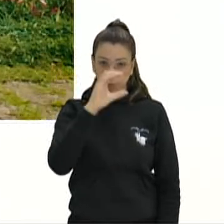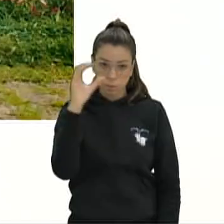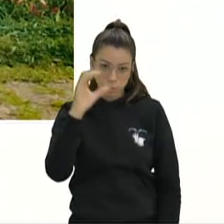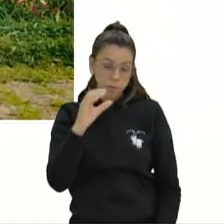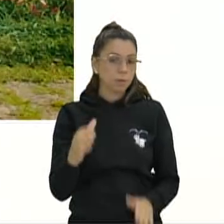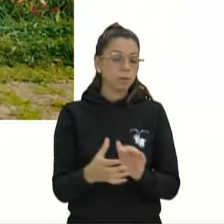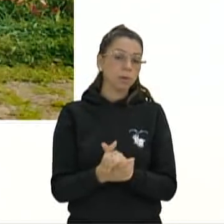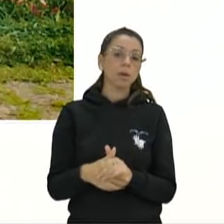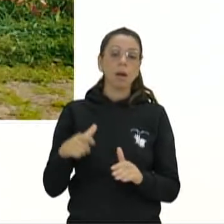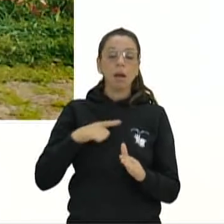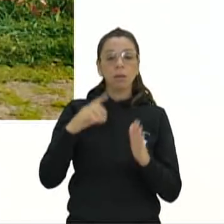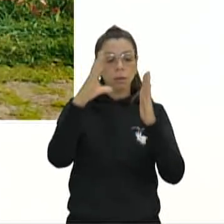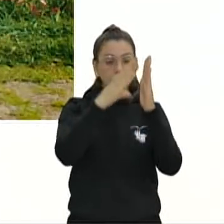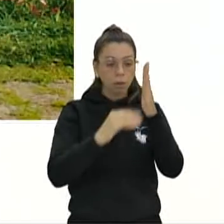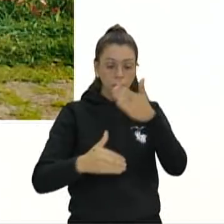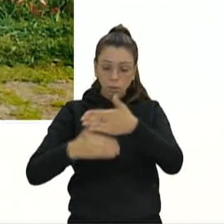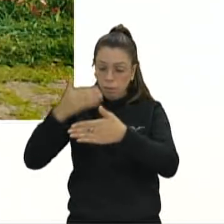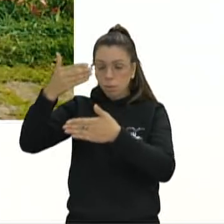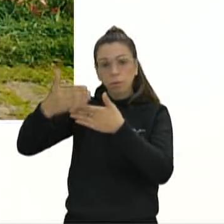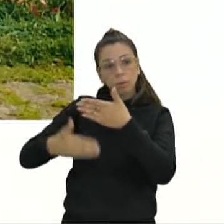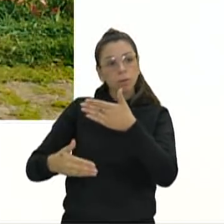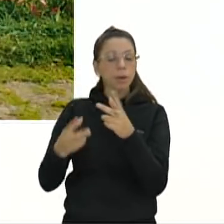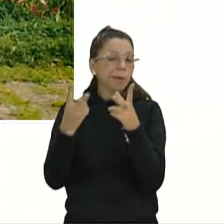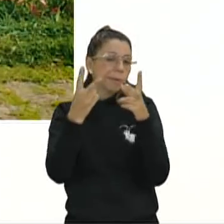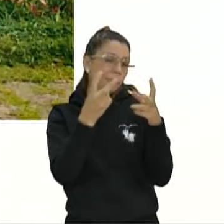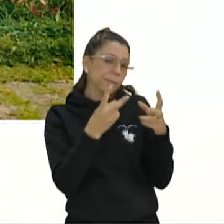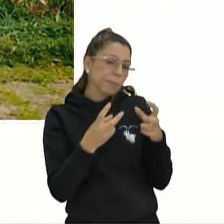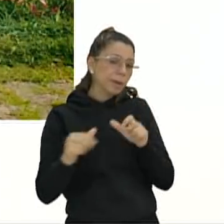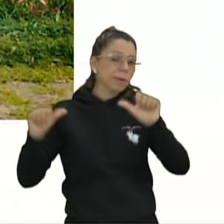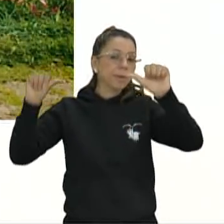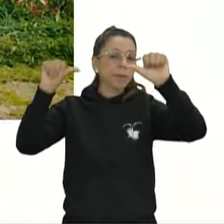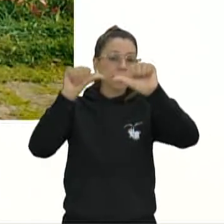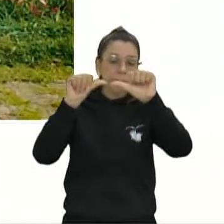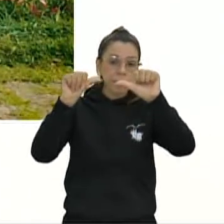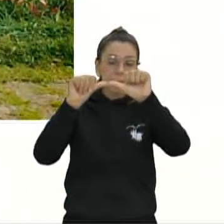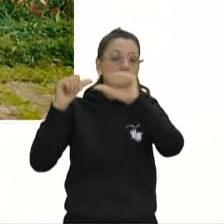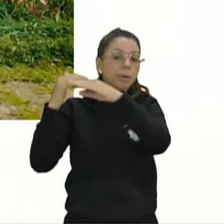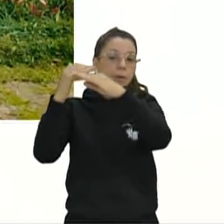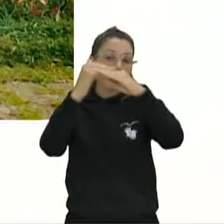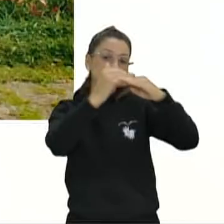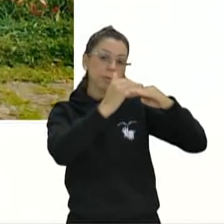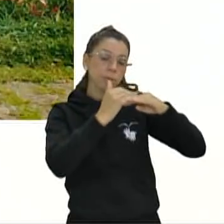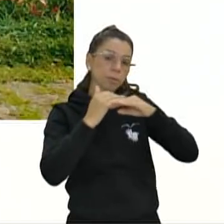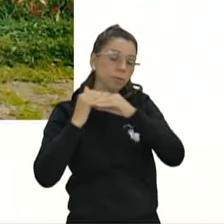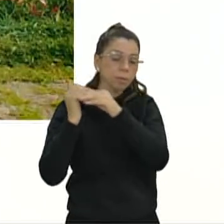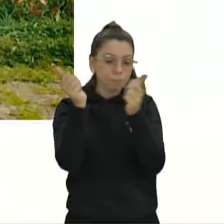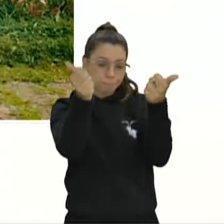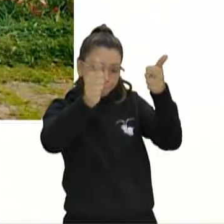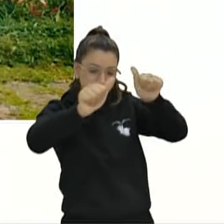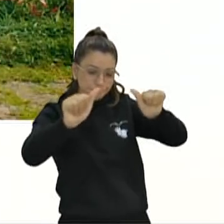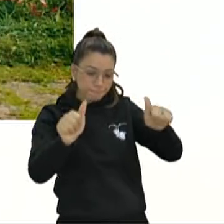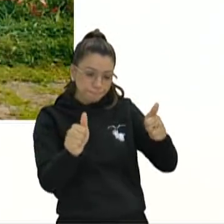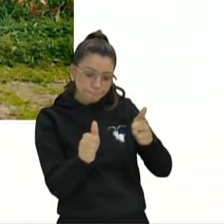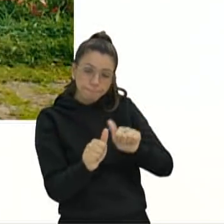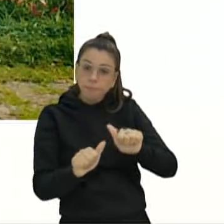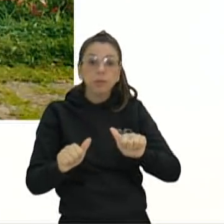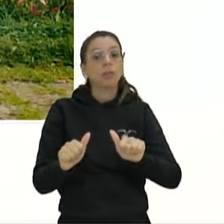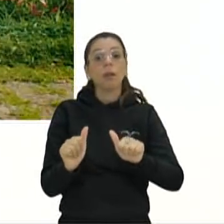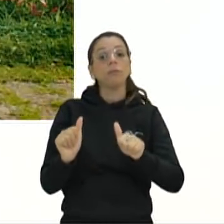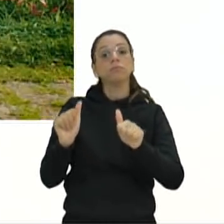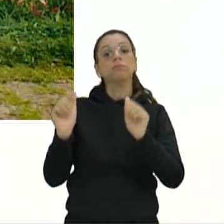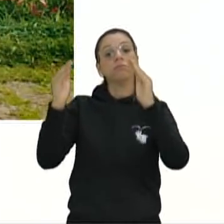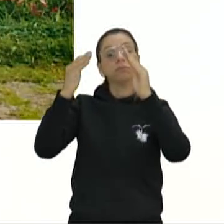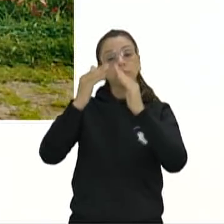da geometria plana. Perceba a simetria e a harmonia das formas que compõem essa